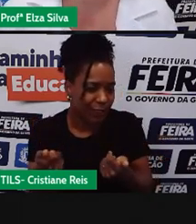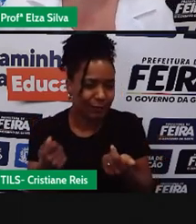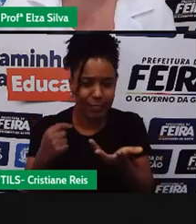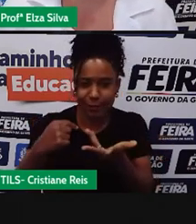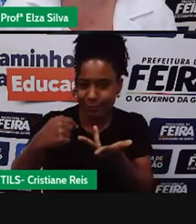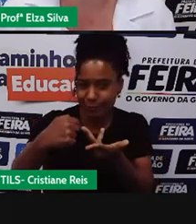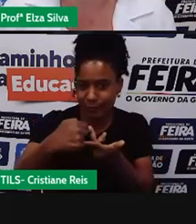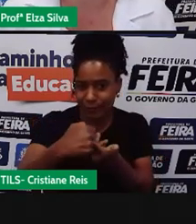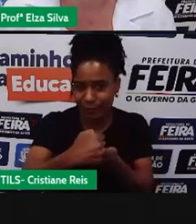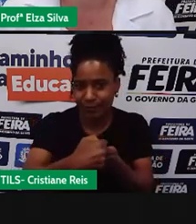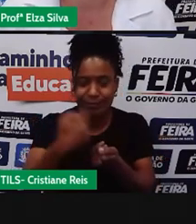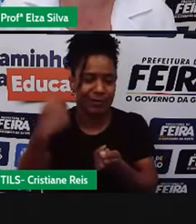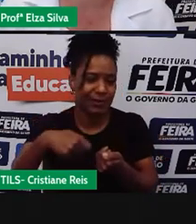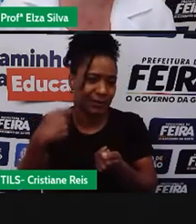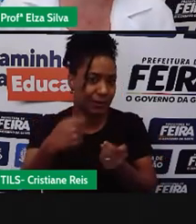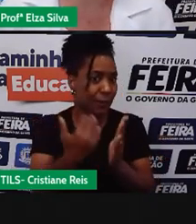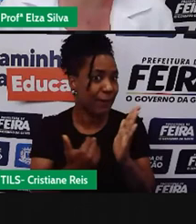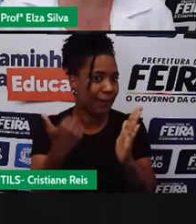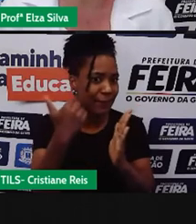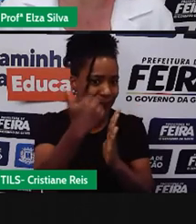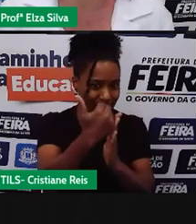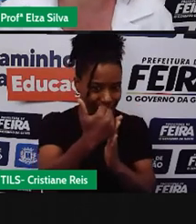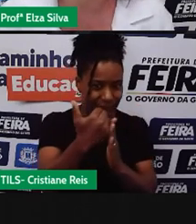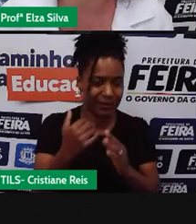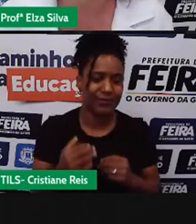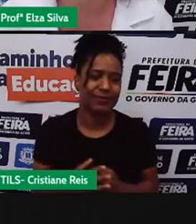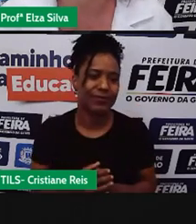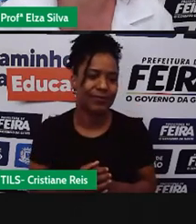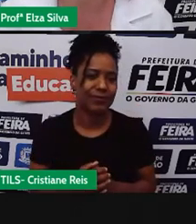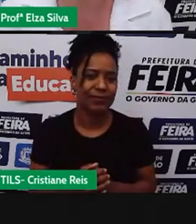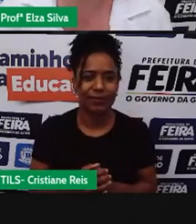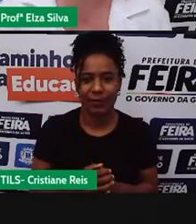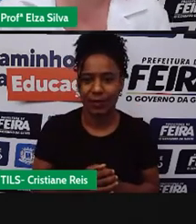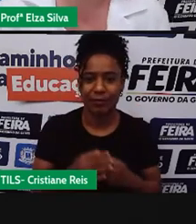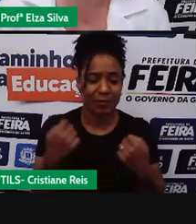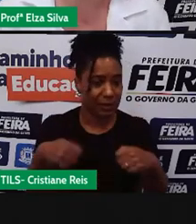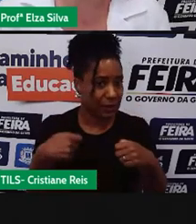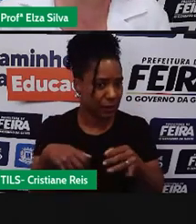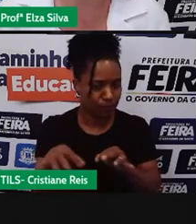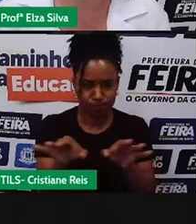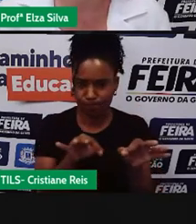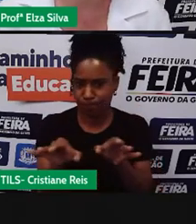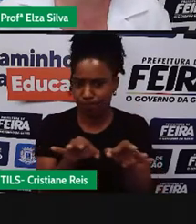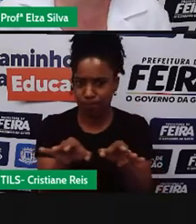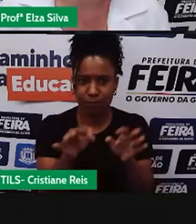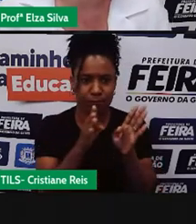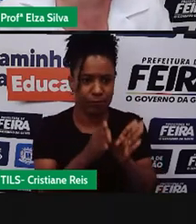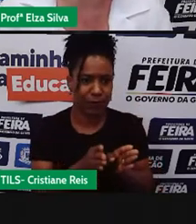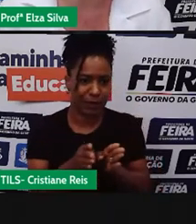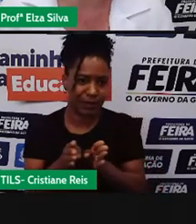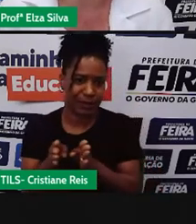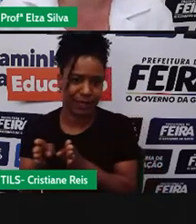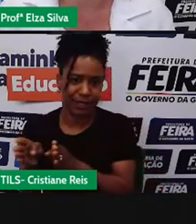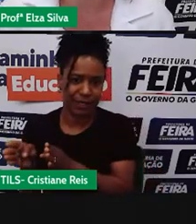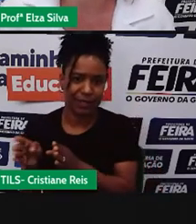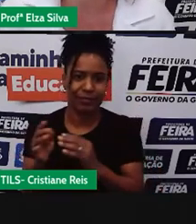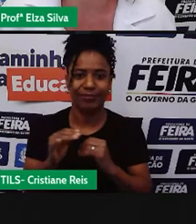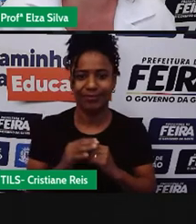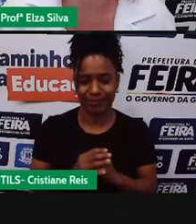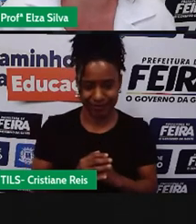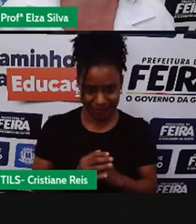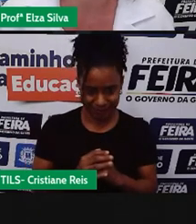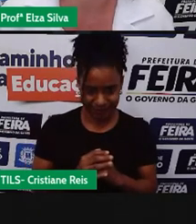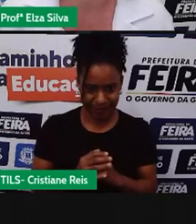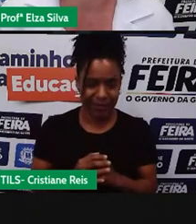esse profissional tenha. Must be organized, deve ser organizado, or must be dynamic